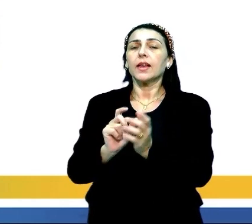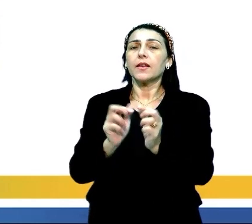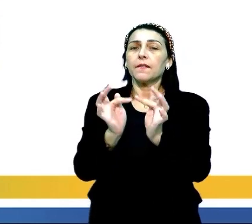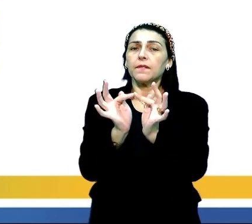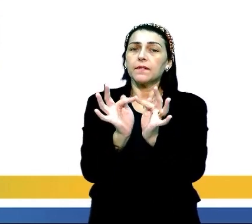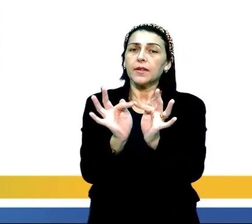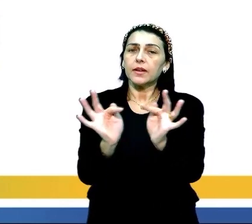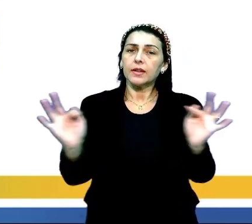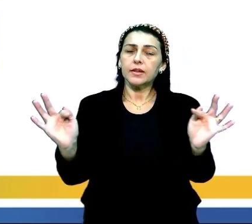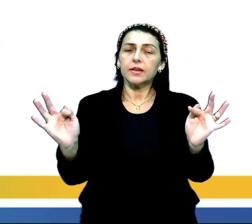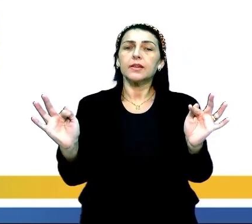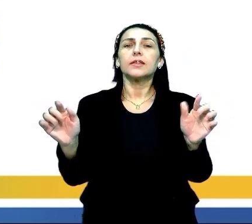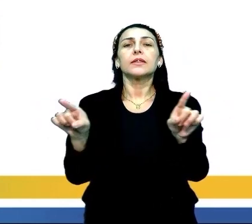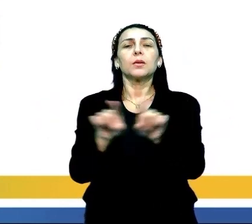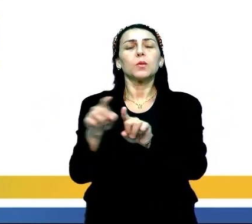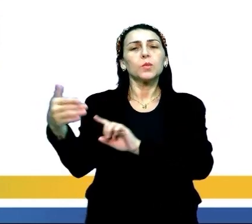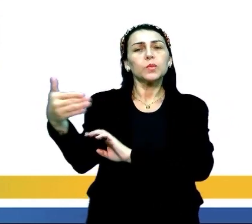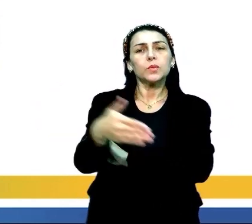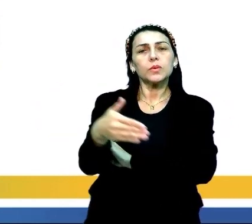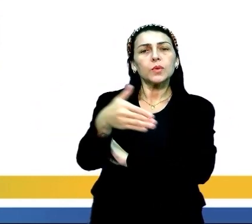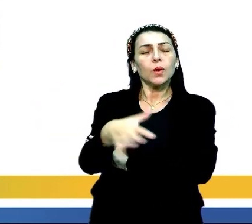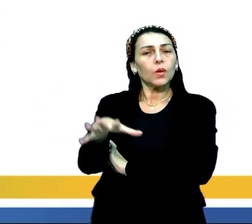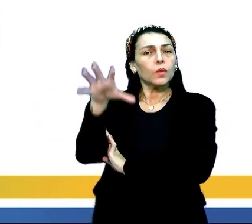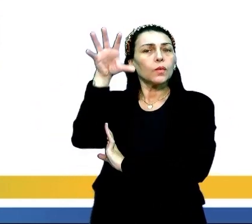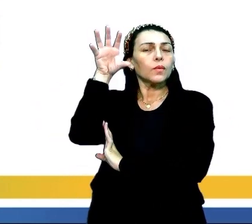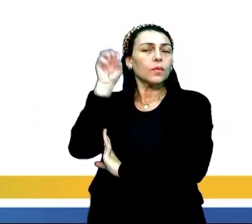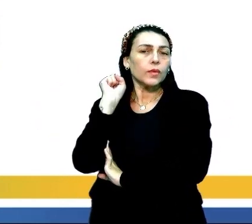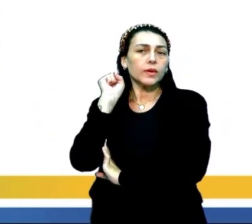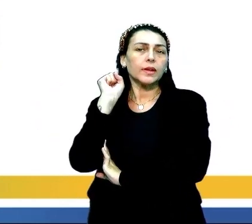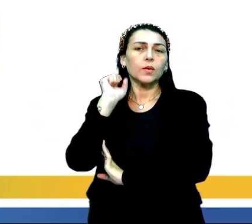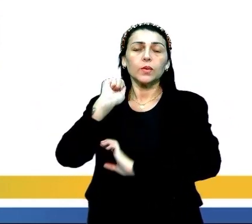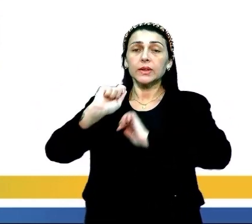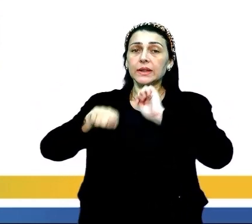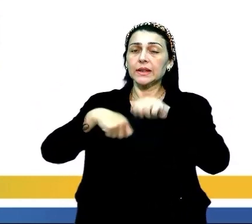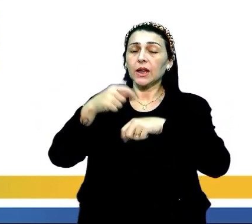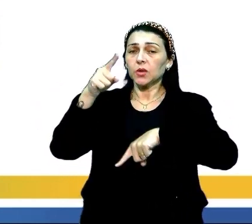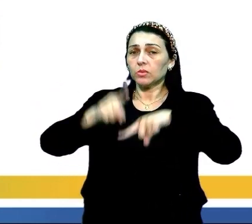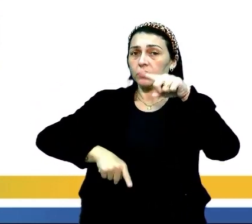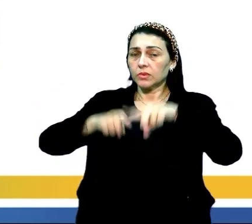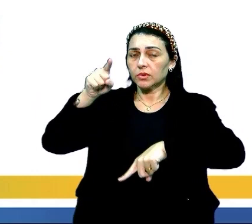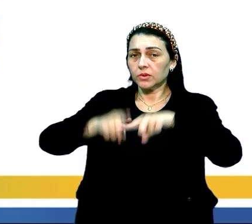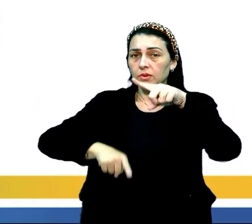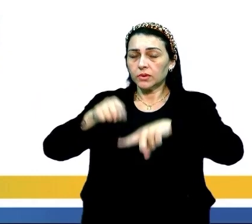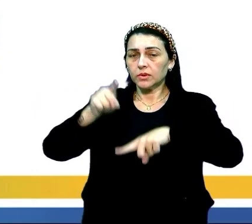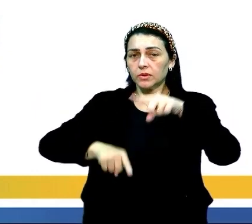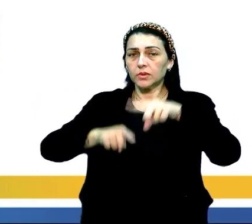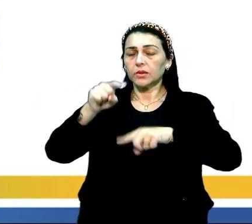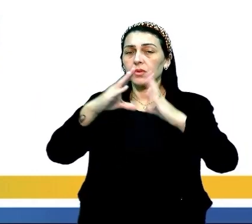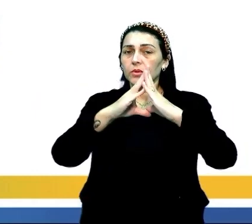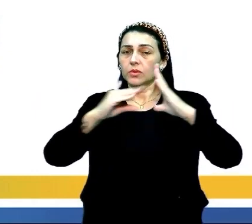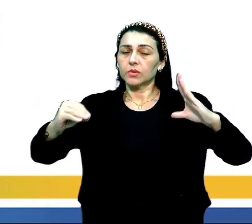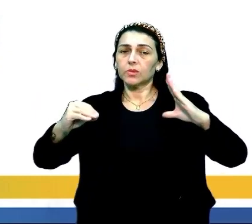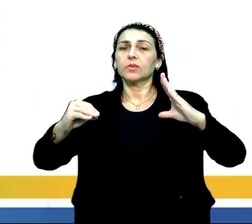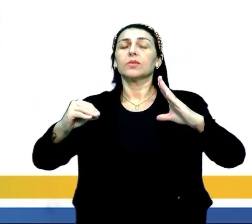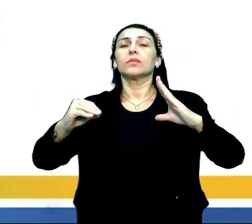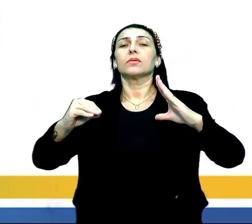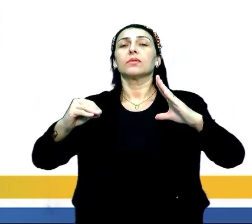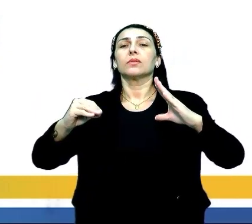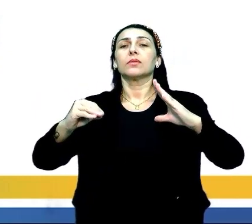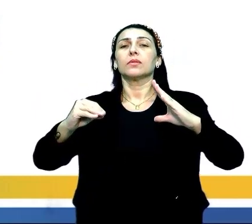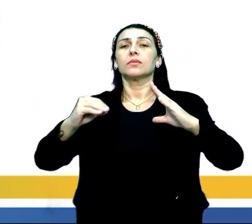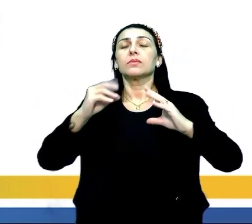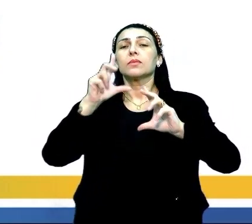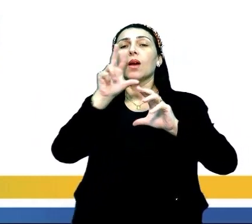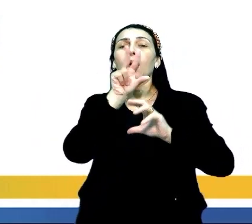frases e frequentemente ouvidas como sinais de objetos e, domando a